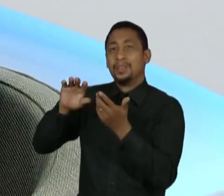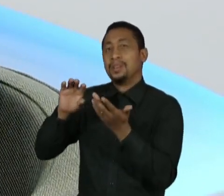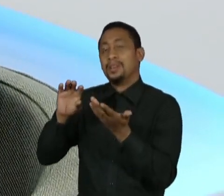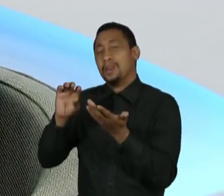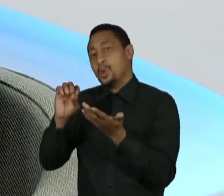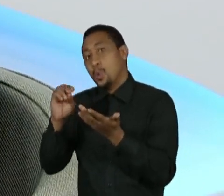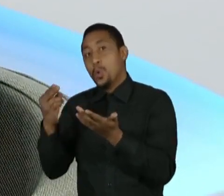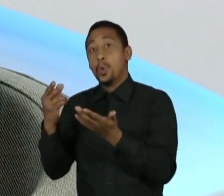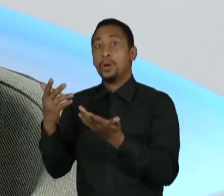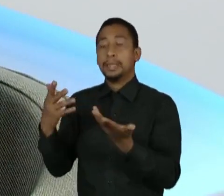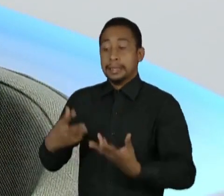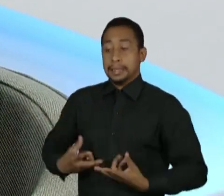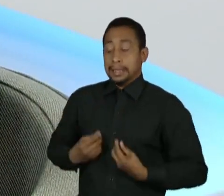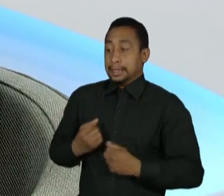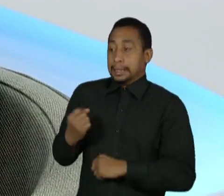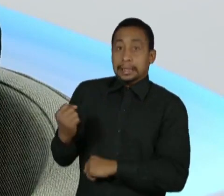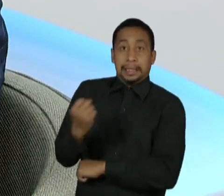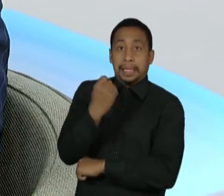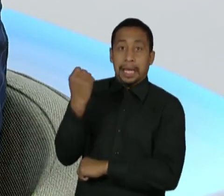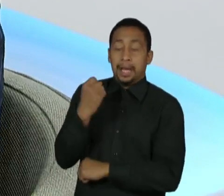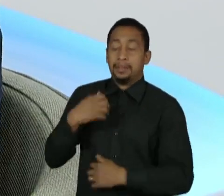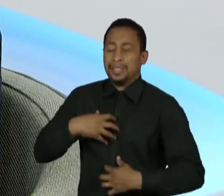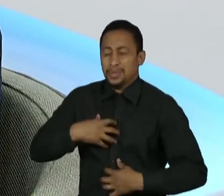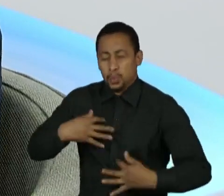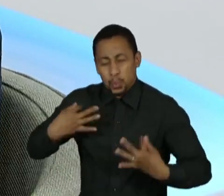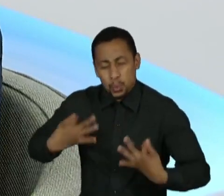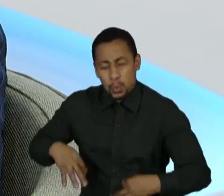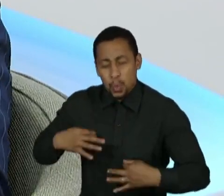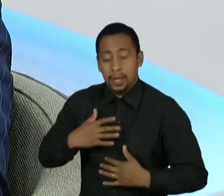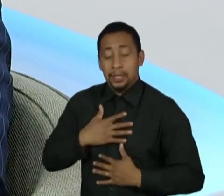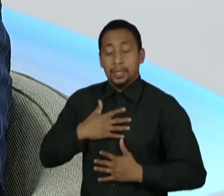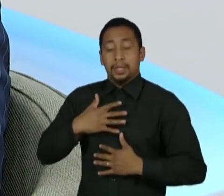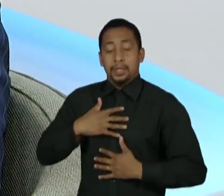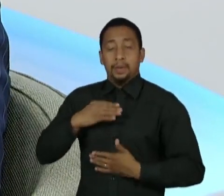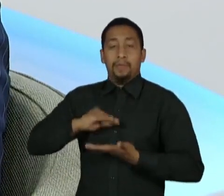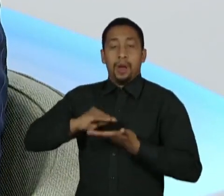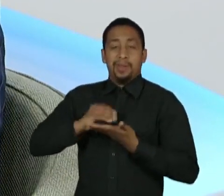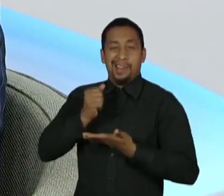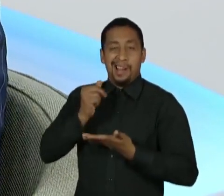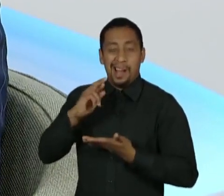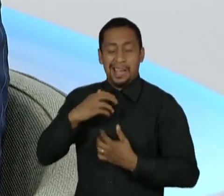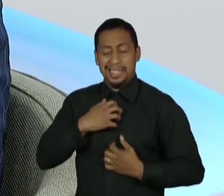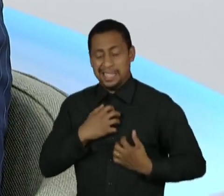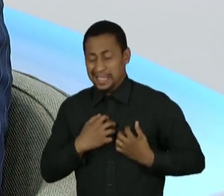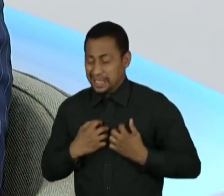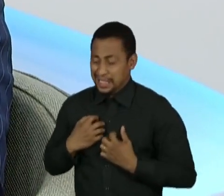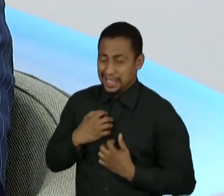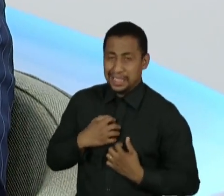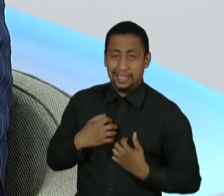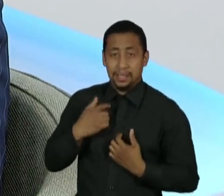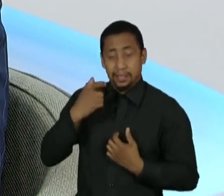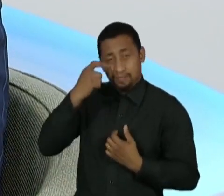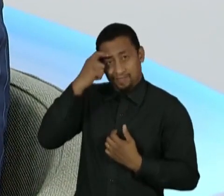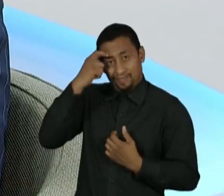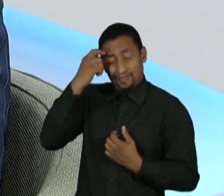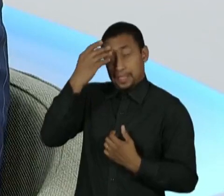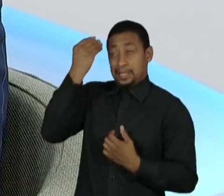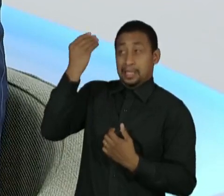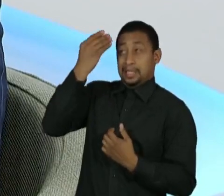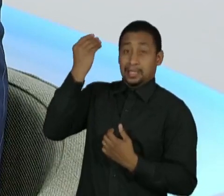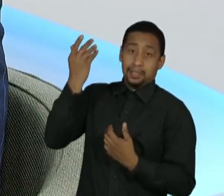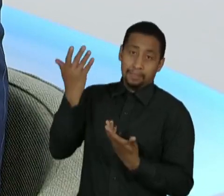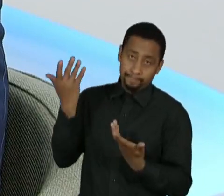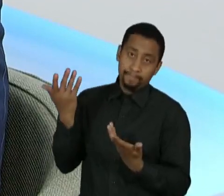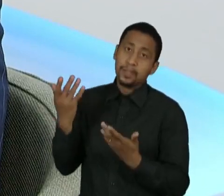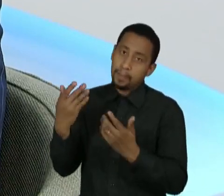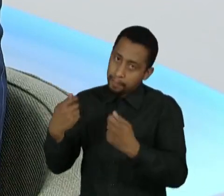tem dor tem falta de ar tem confusão tem angústia a gente precisa outra vez de modo perfeito